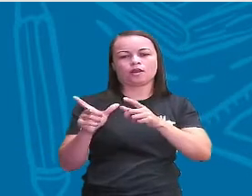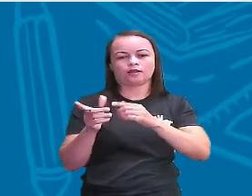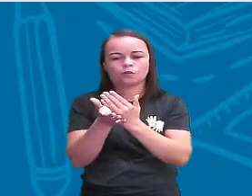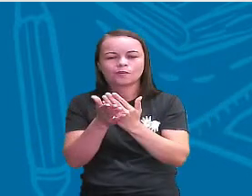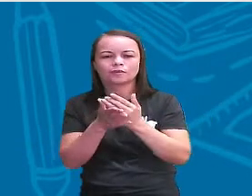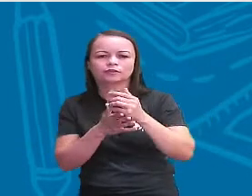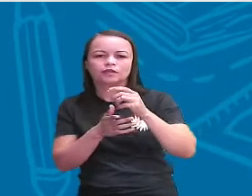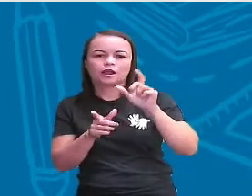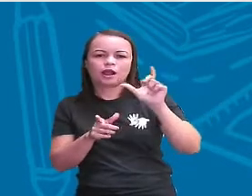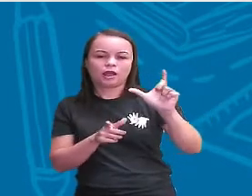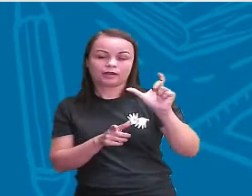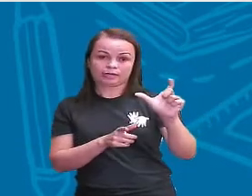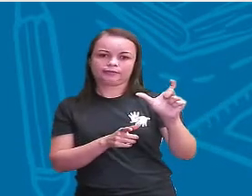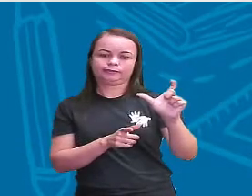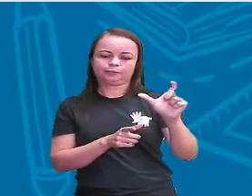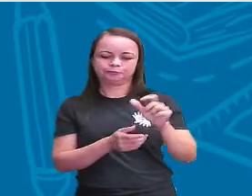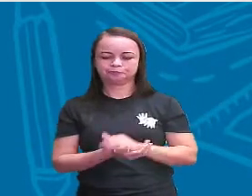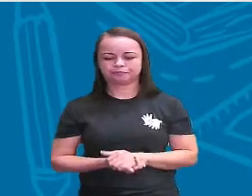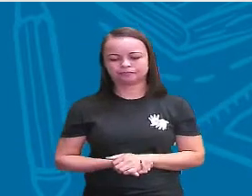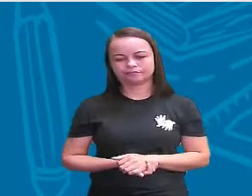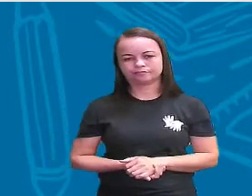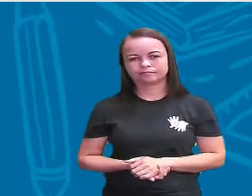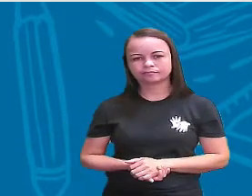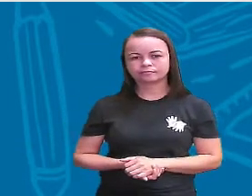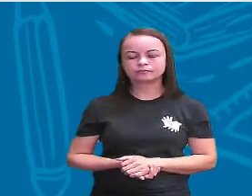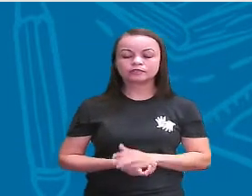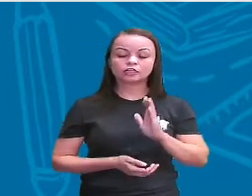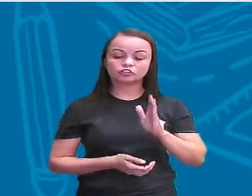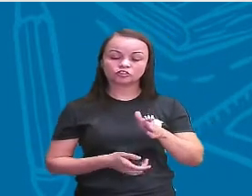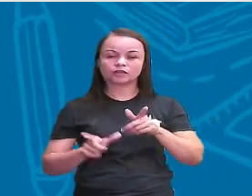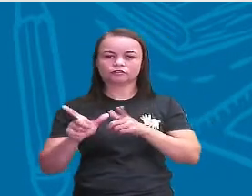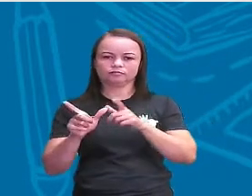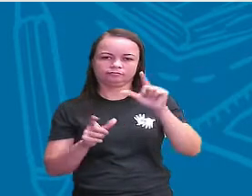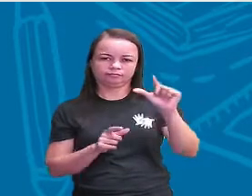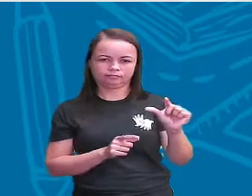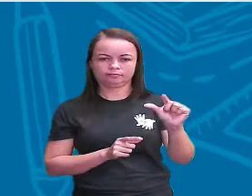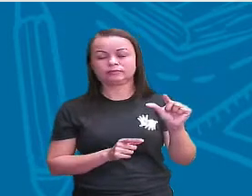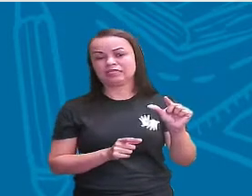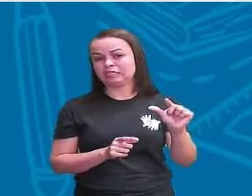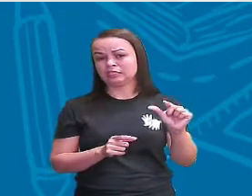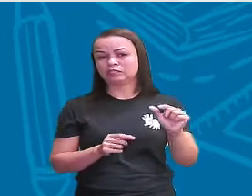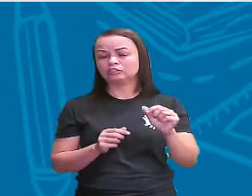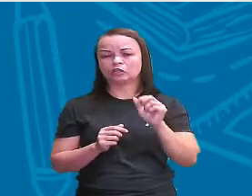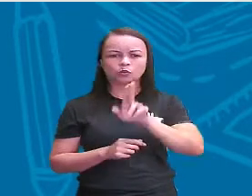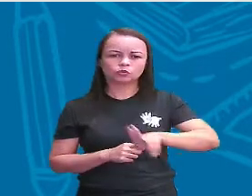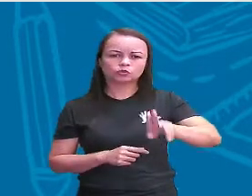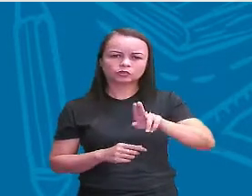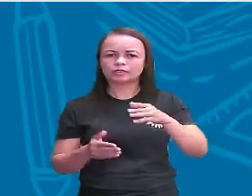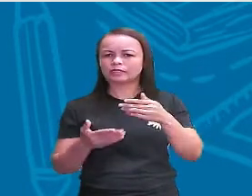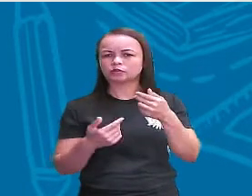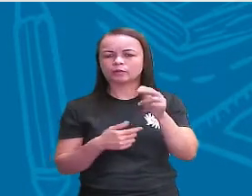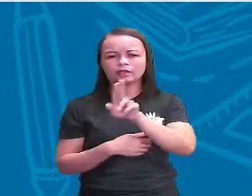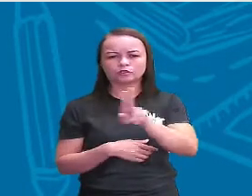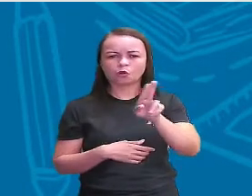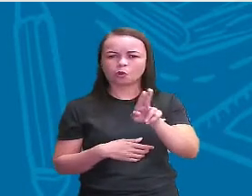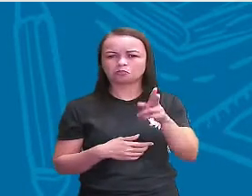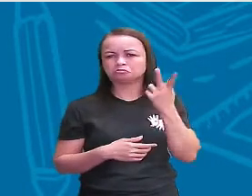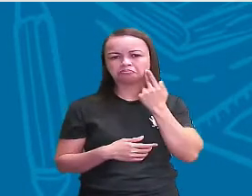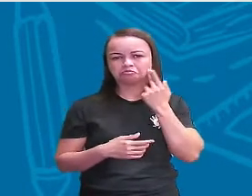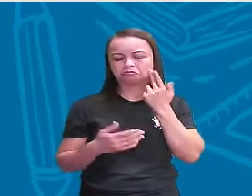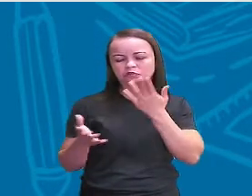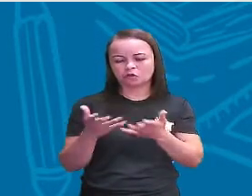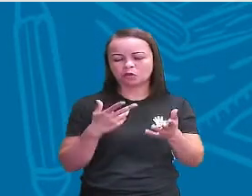né? Então, elas servem para isso. Já as letras minúsculas, elas são usadas para nomes comuns, como